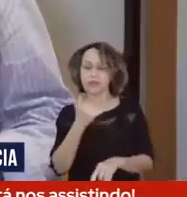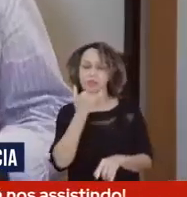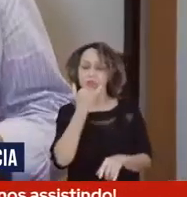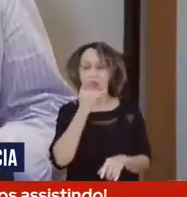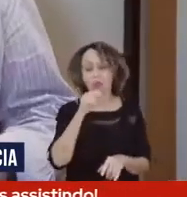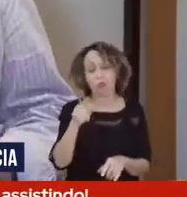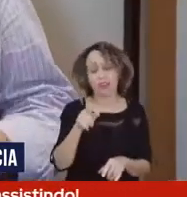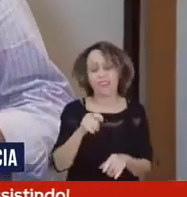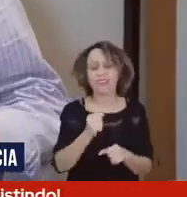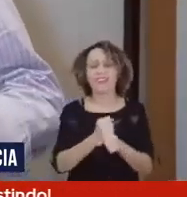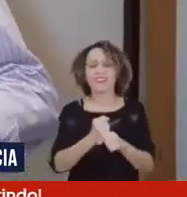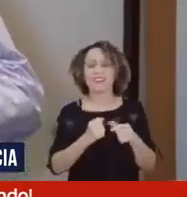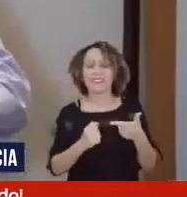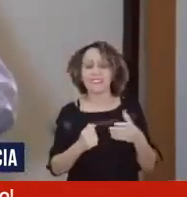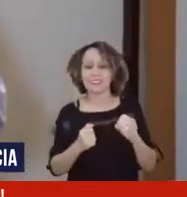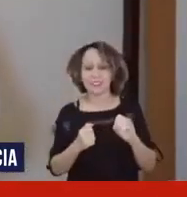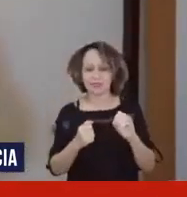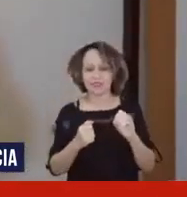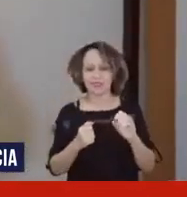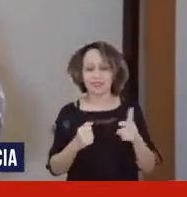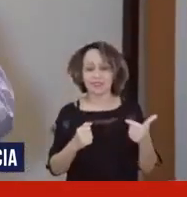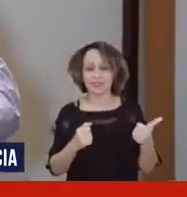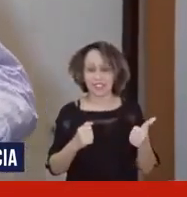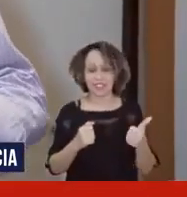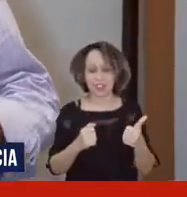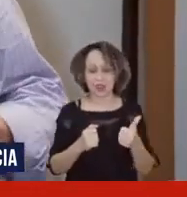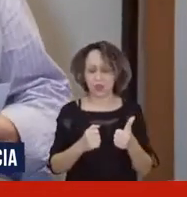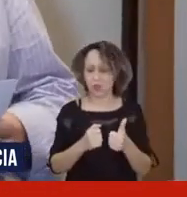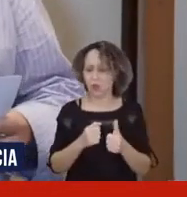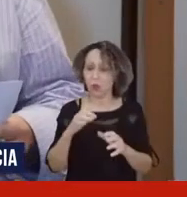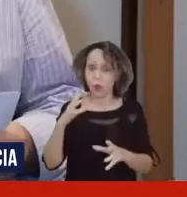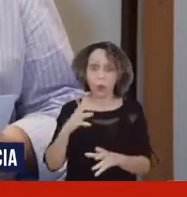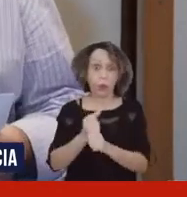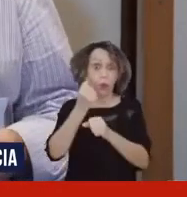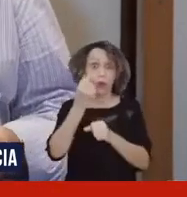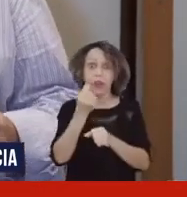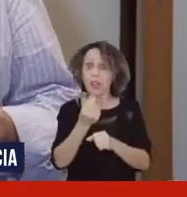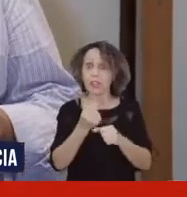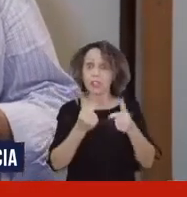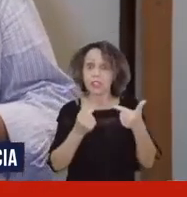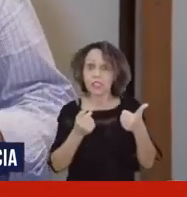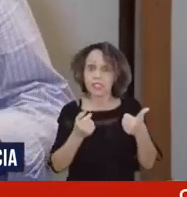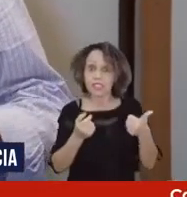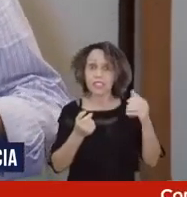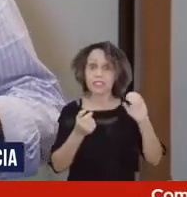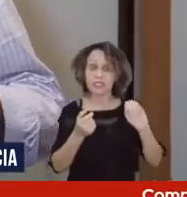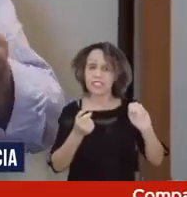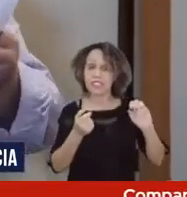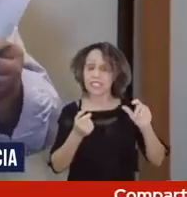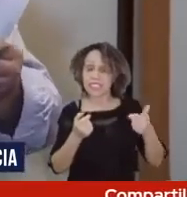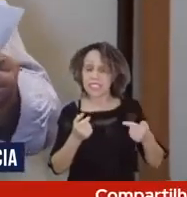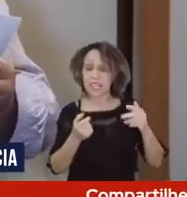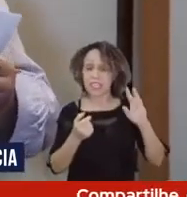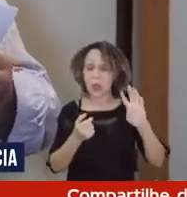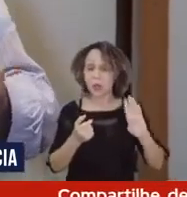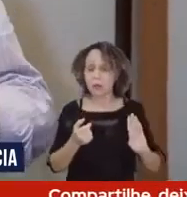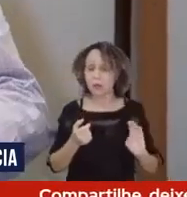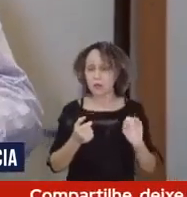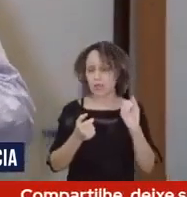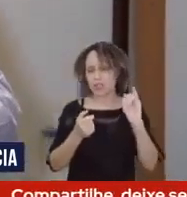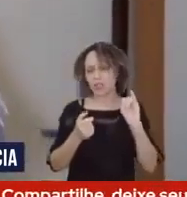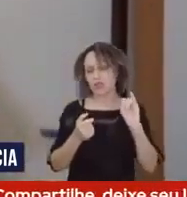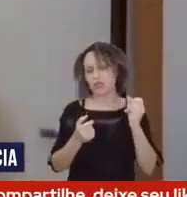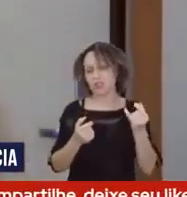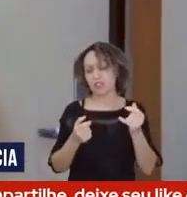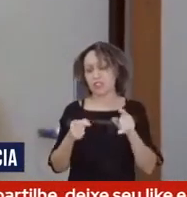2021. Um lucro líquido de 107 bilhões, uma margem de lucro, que é o lucro líquido